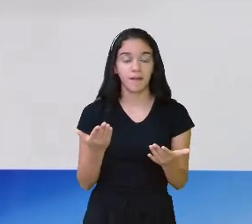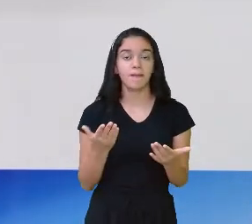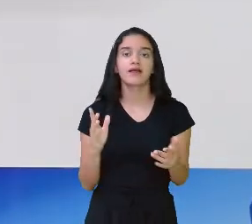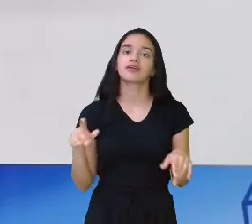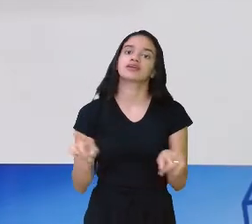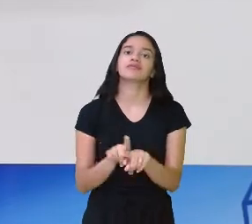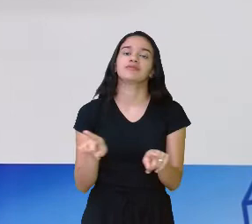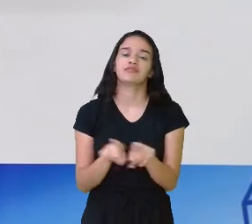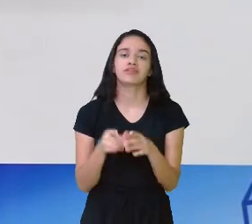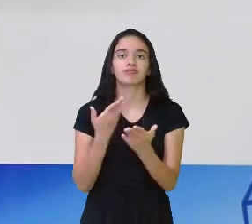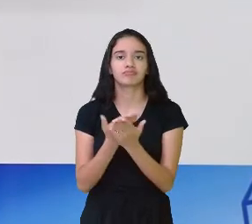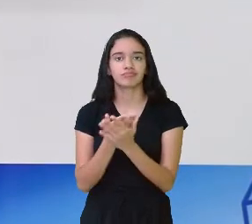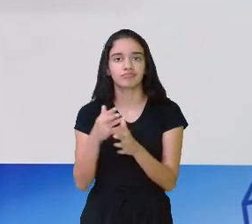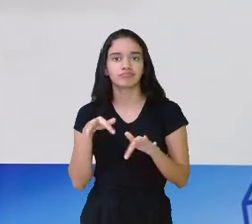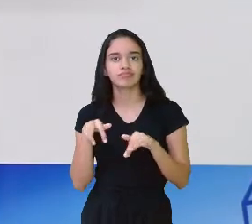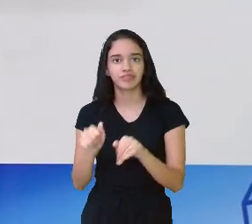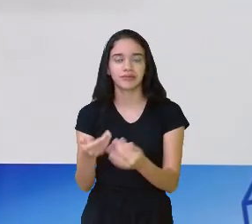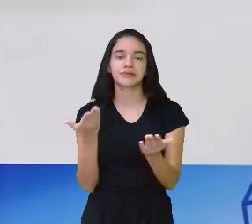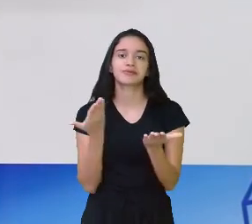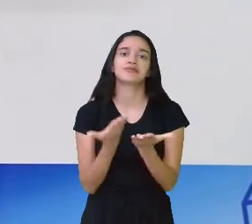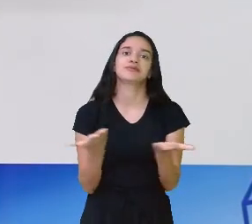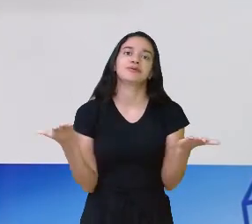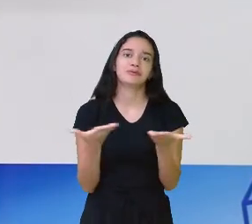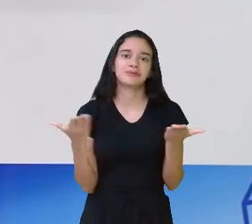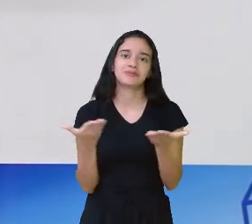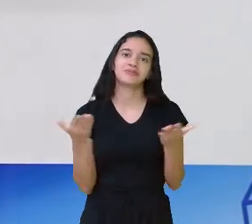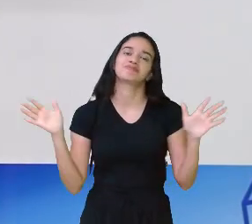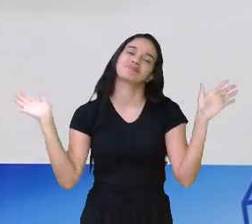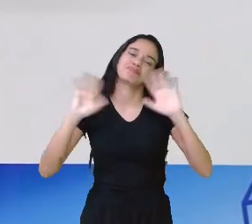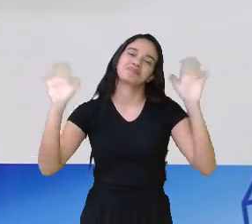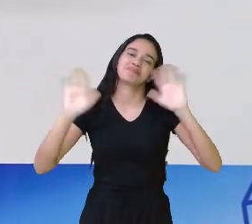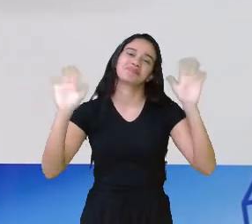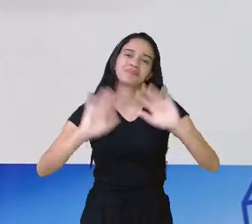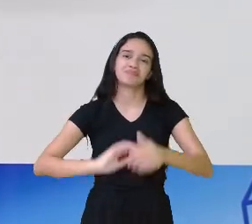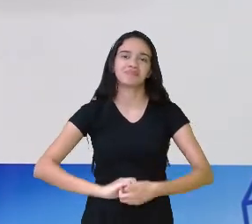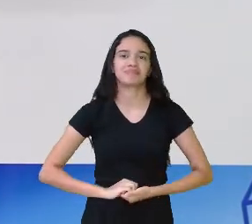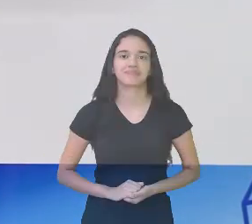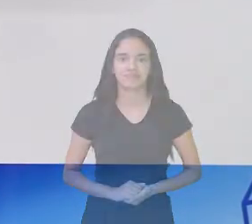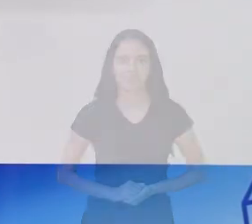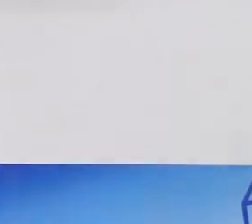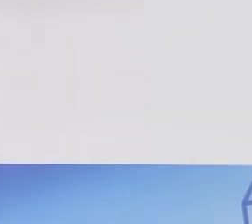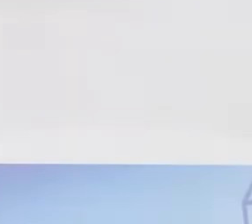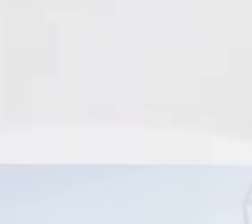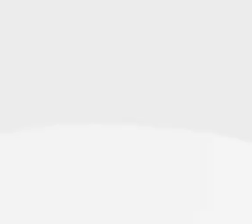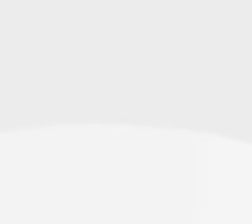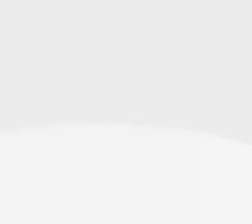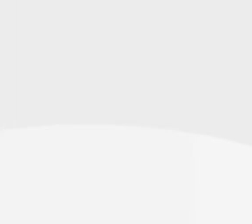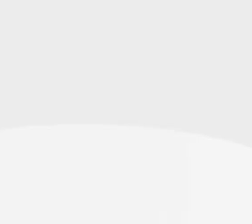gente vai concluindo a nossa aula de hoje. Até a próxima. Até a próxima.